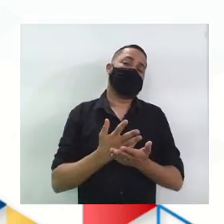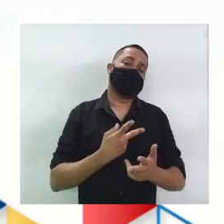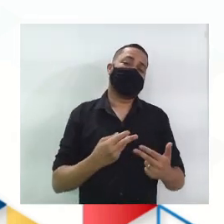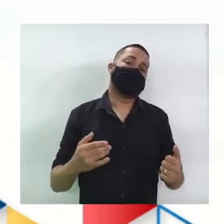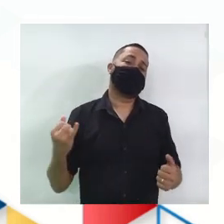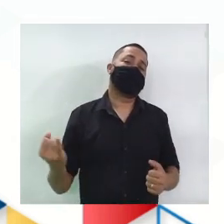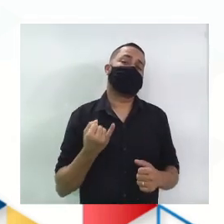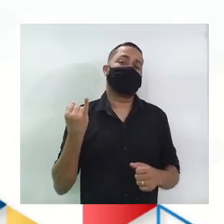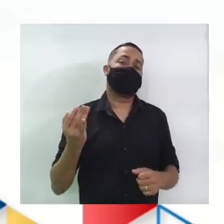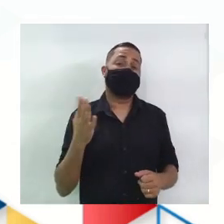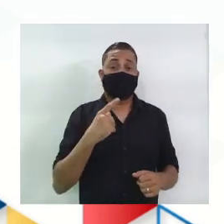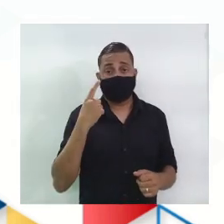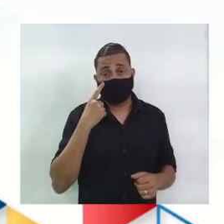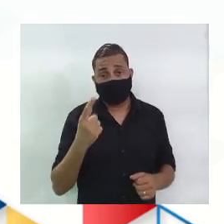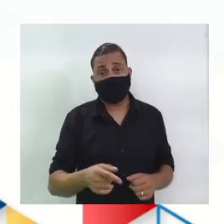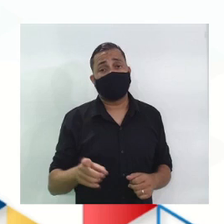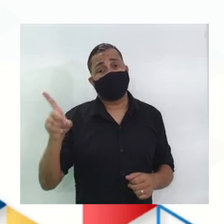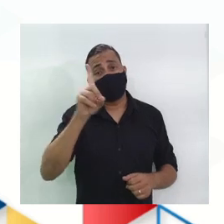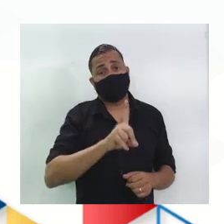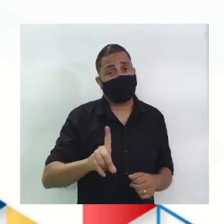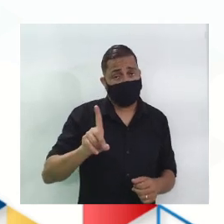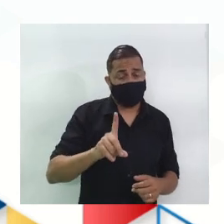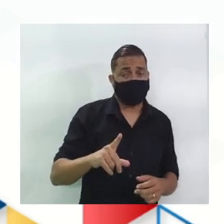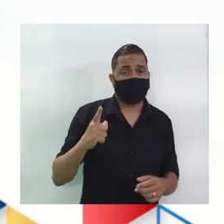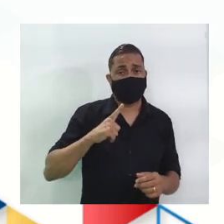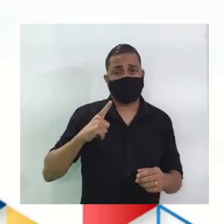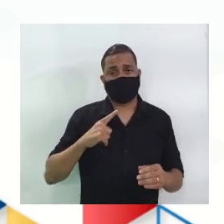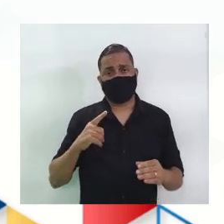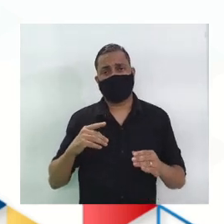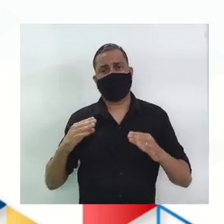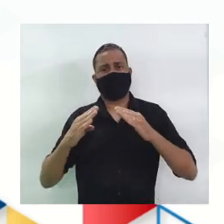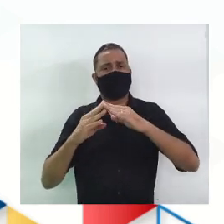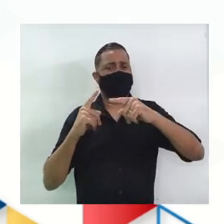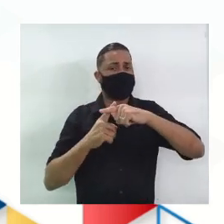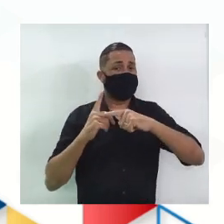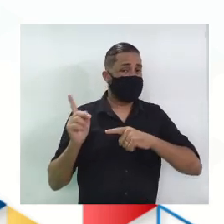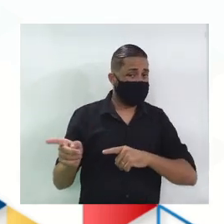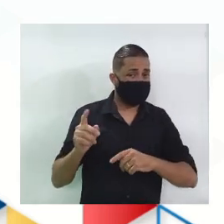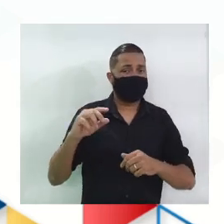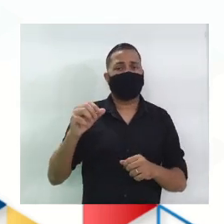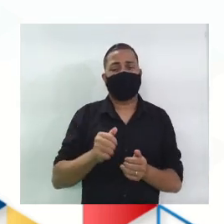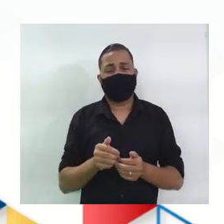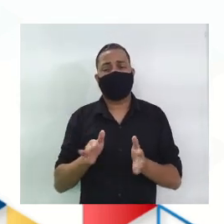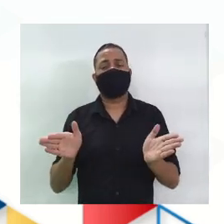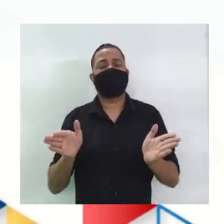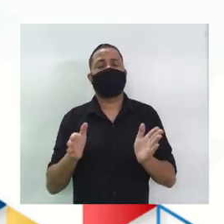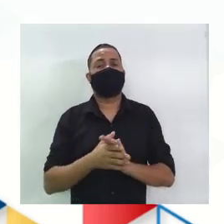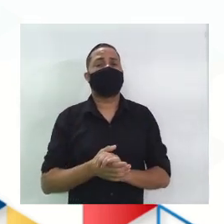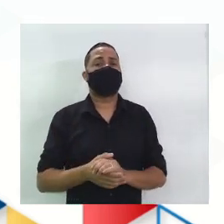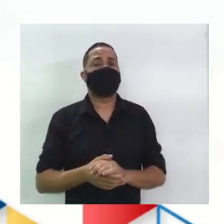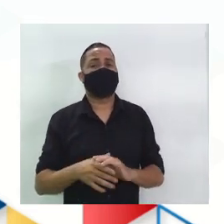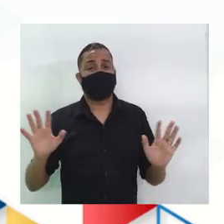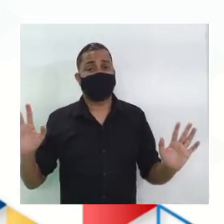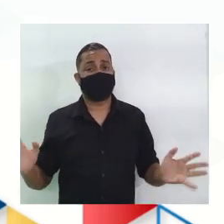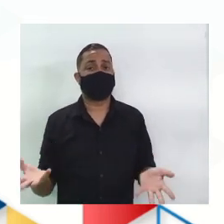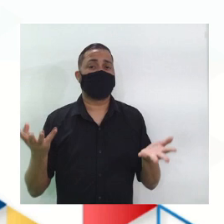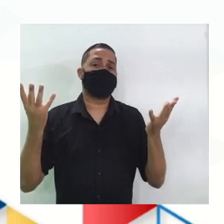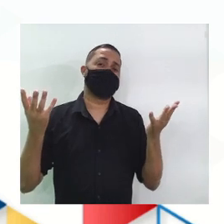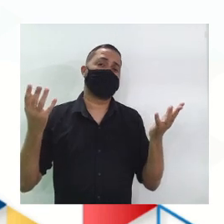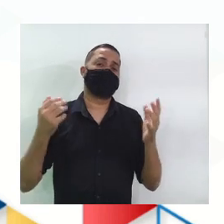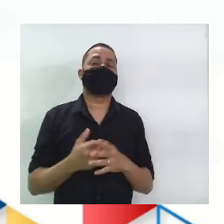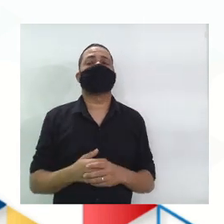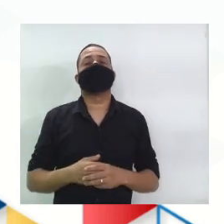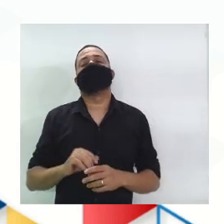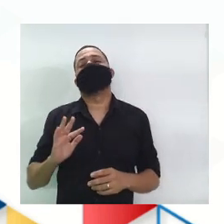importantes. Vamos ver, aos domingos, os templos Hare Krishna abrem as portas para um festival do